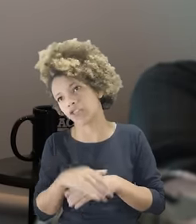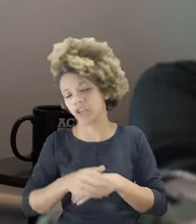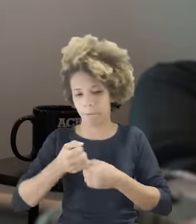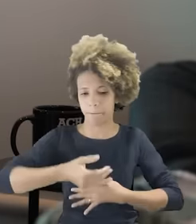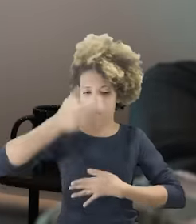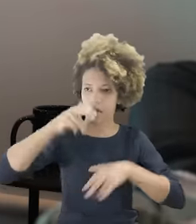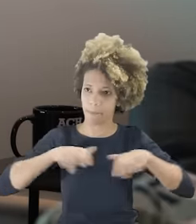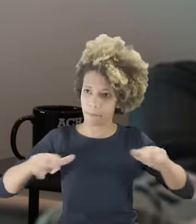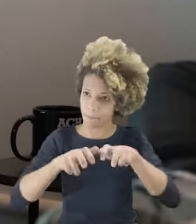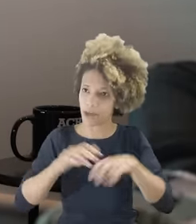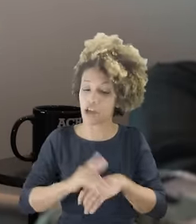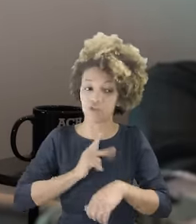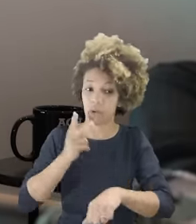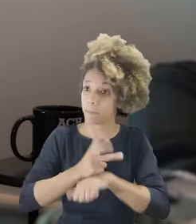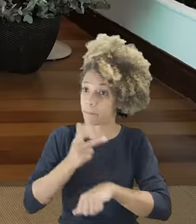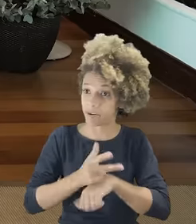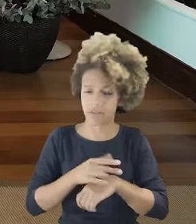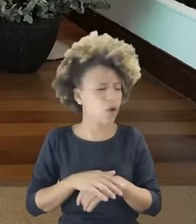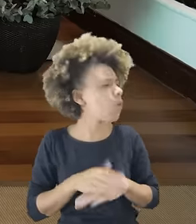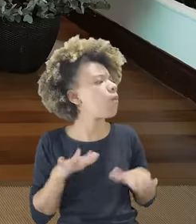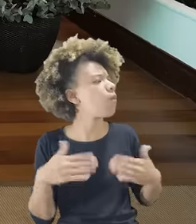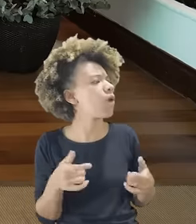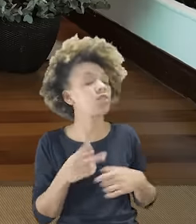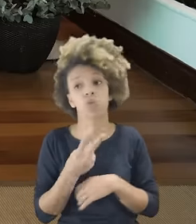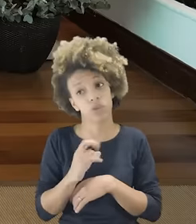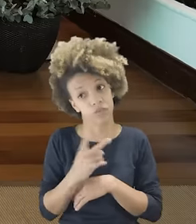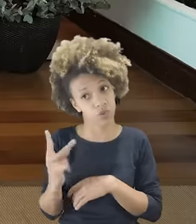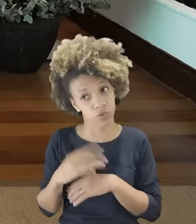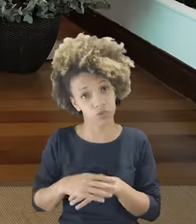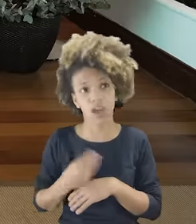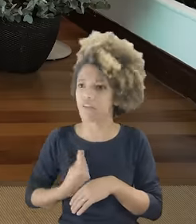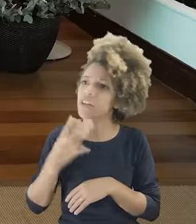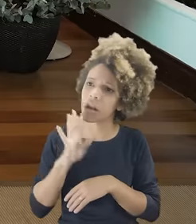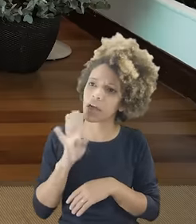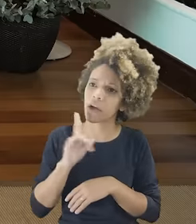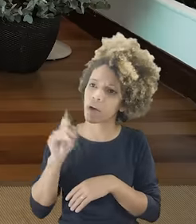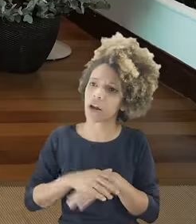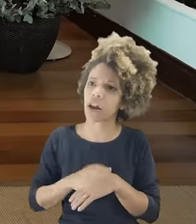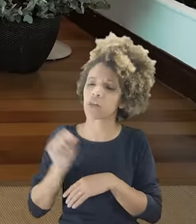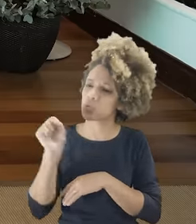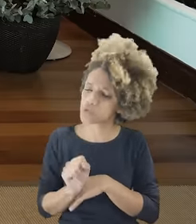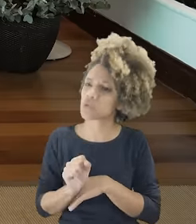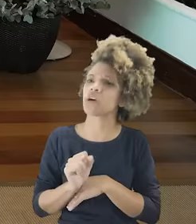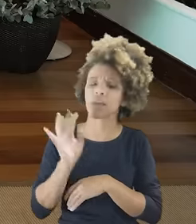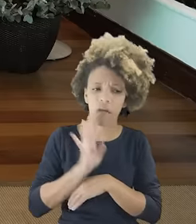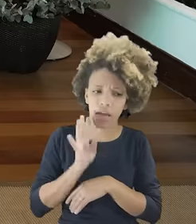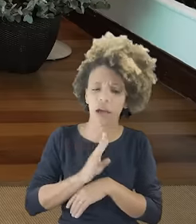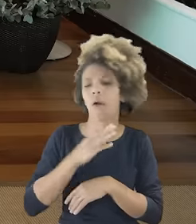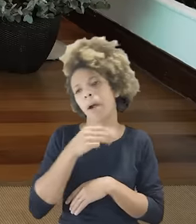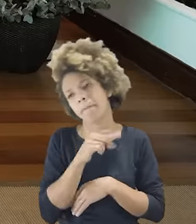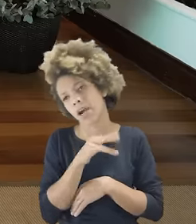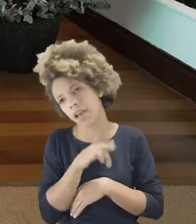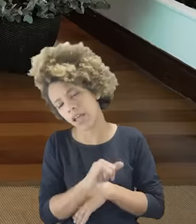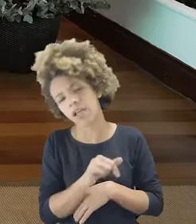Drone dentro do teatro ele achou bacana e a vida tá zoando 2022 a vida dele é muito legal tipo lá na sua editadas consolidando Com a